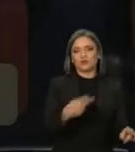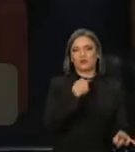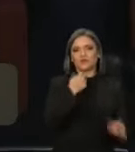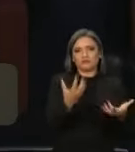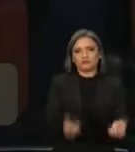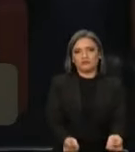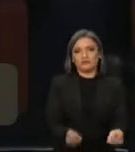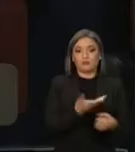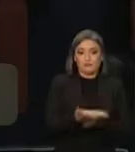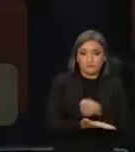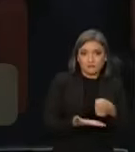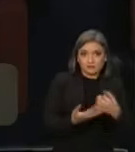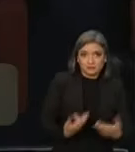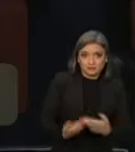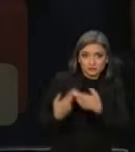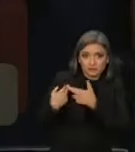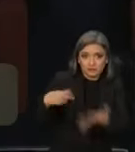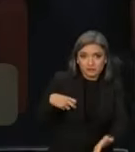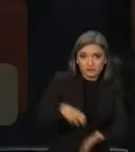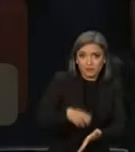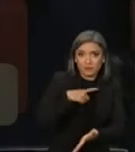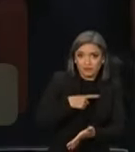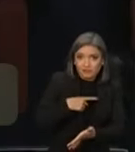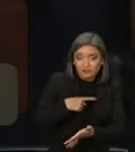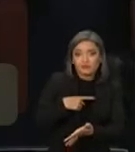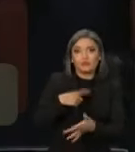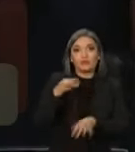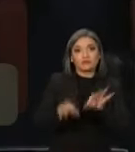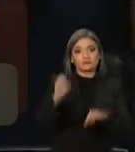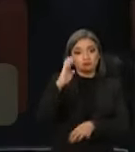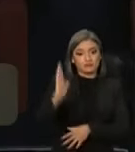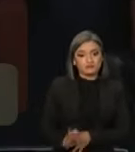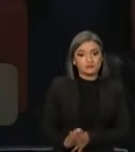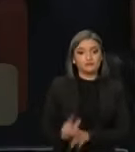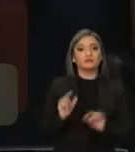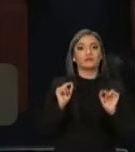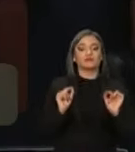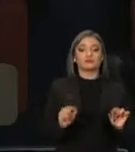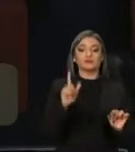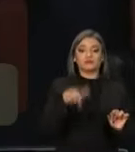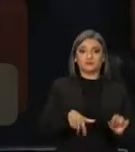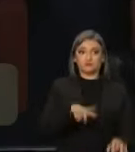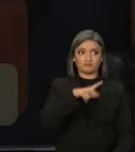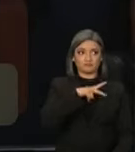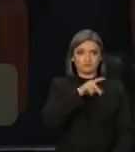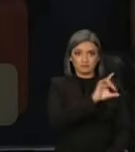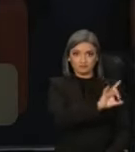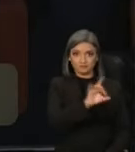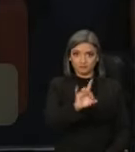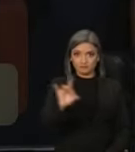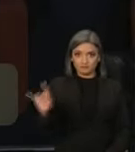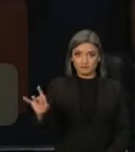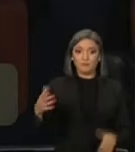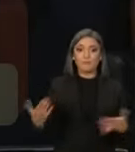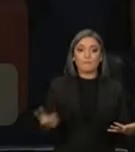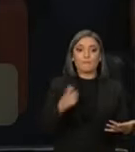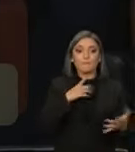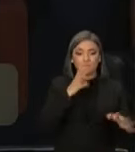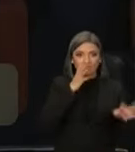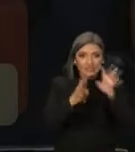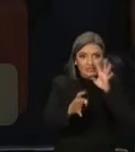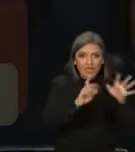penal adotado pelo sistema jurídico brasileiro é o pessoal até hoje. A autorização pretoriana de denúncia